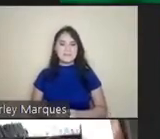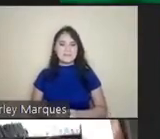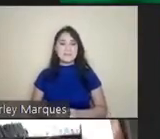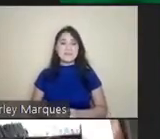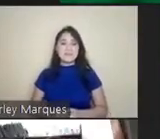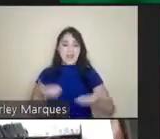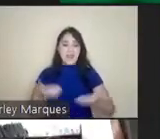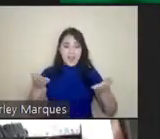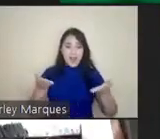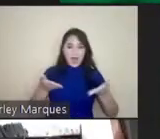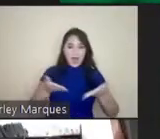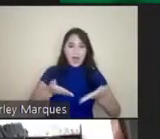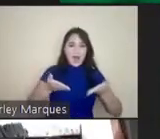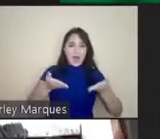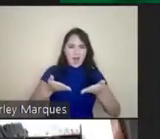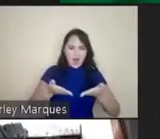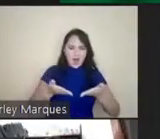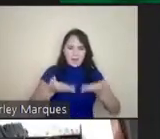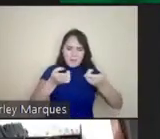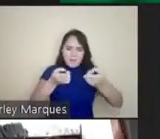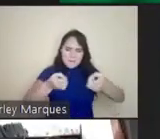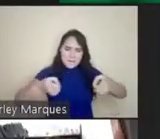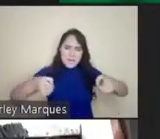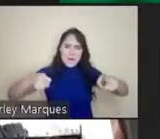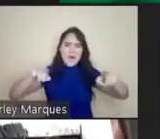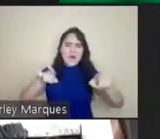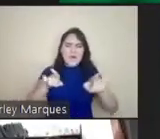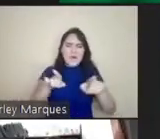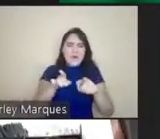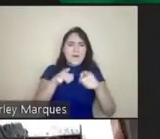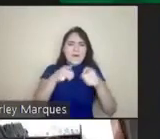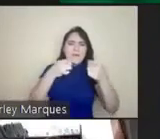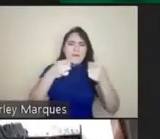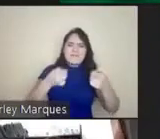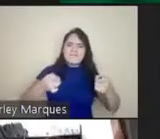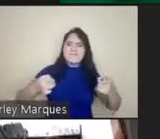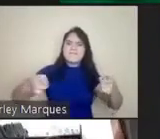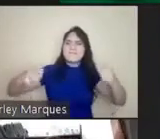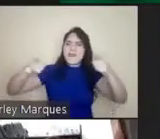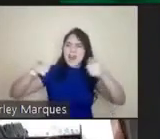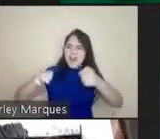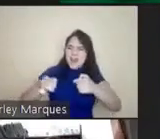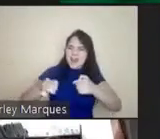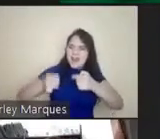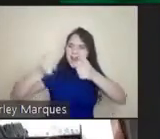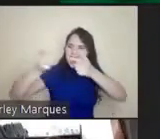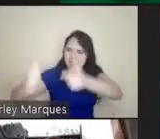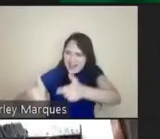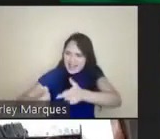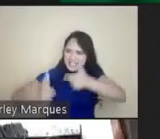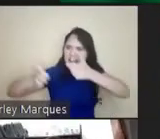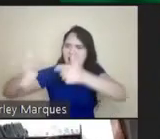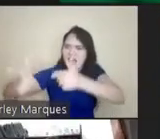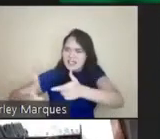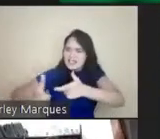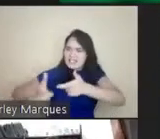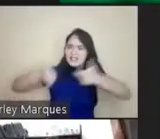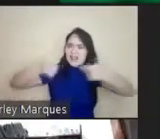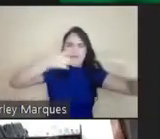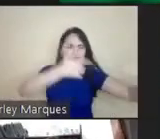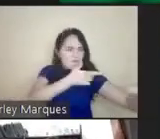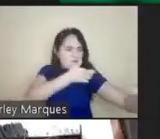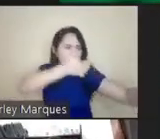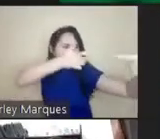Chegou a vez da canção, pra cansar, pra caçar, pra causar uma revolução,